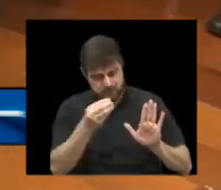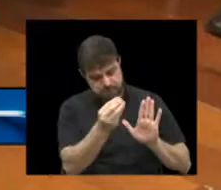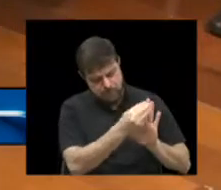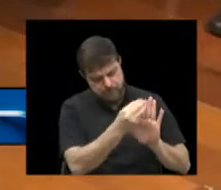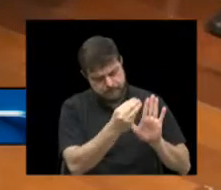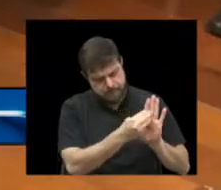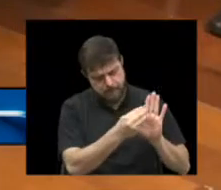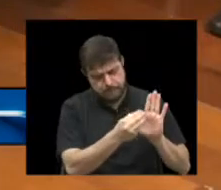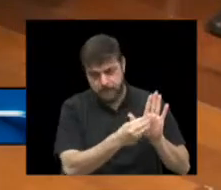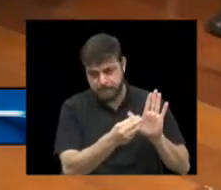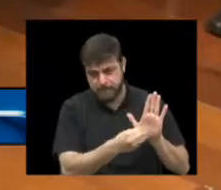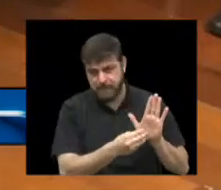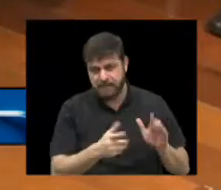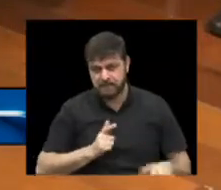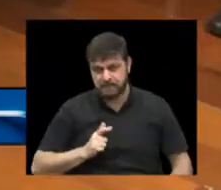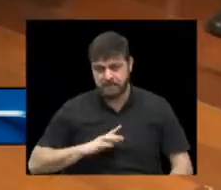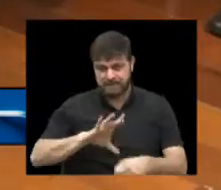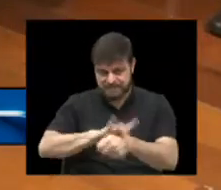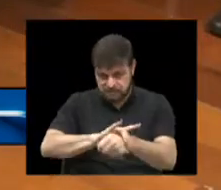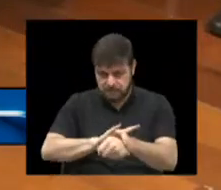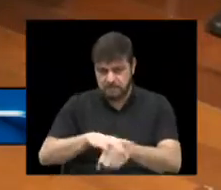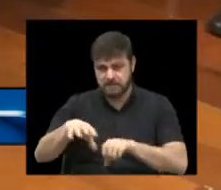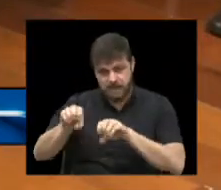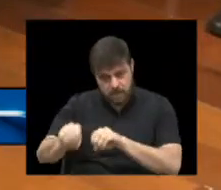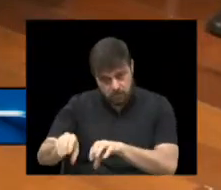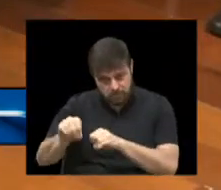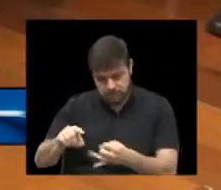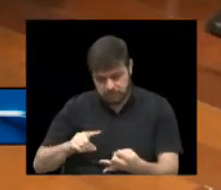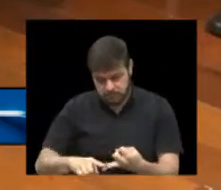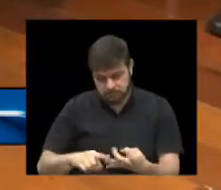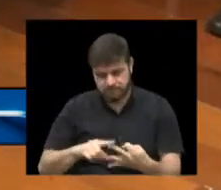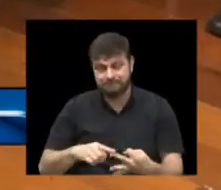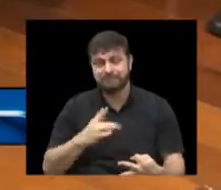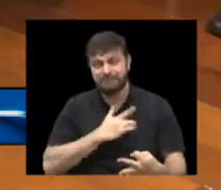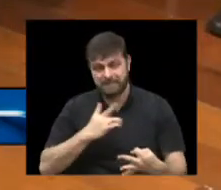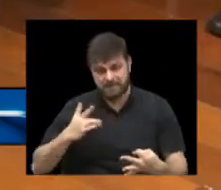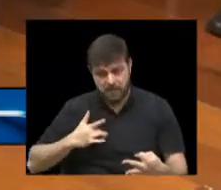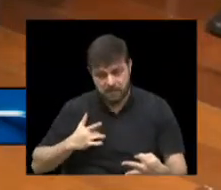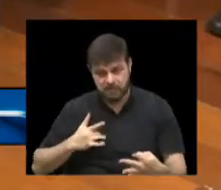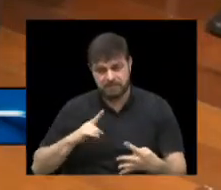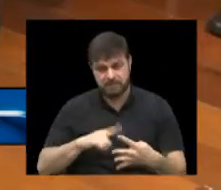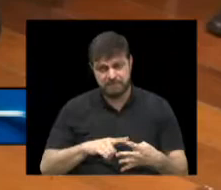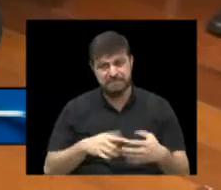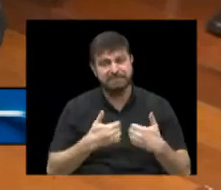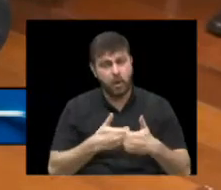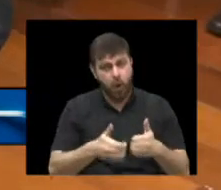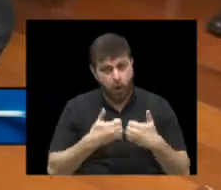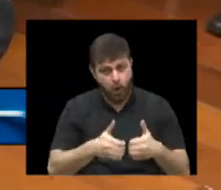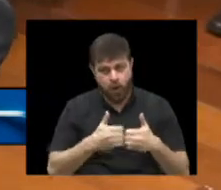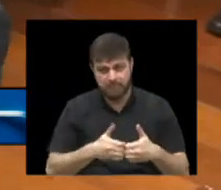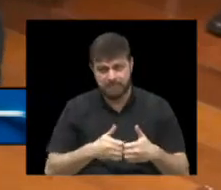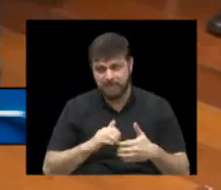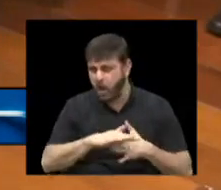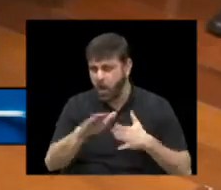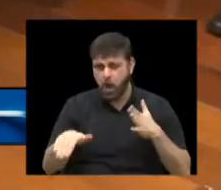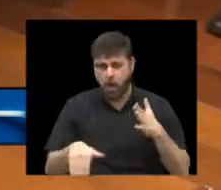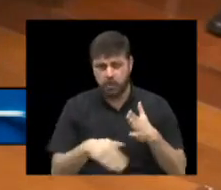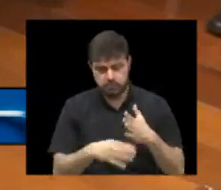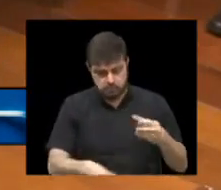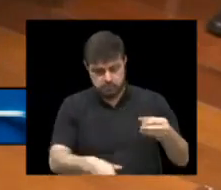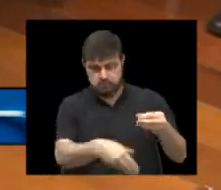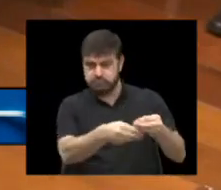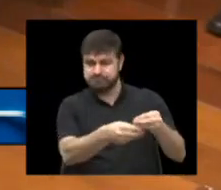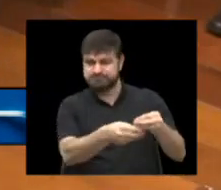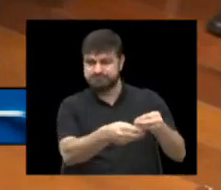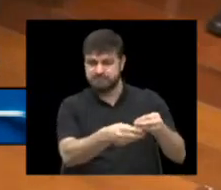escopo, segurança, educação, saúde, transporte, está tudo englobado aí. Só